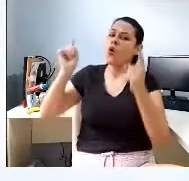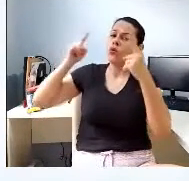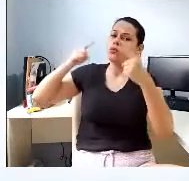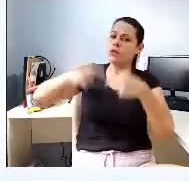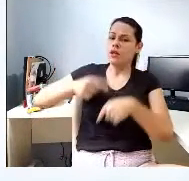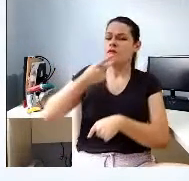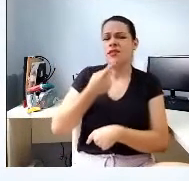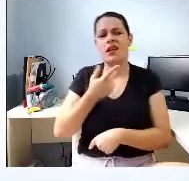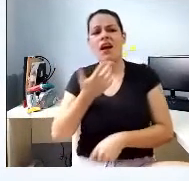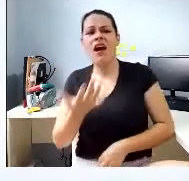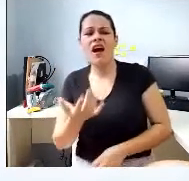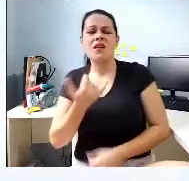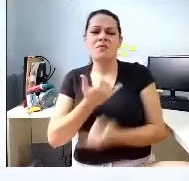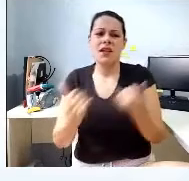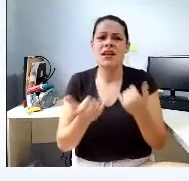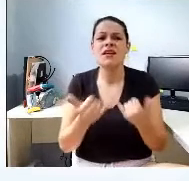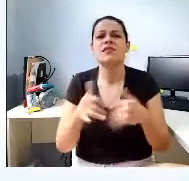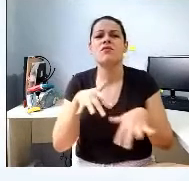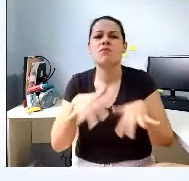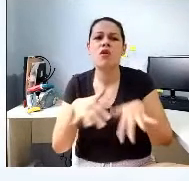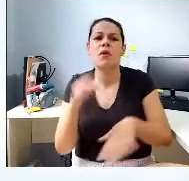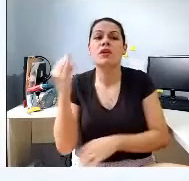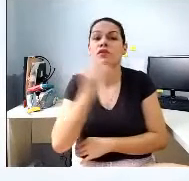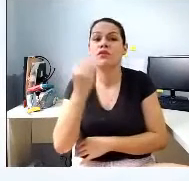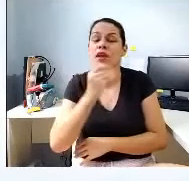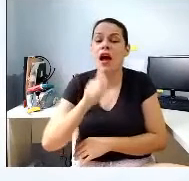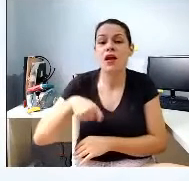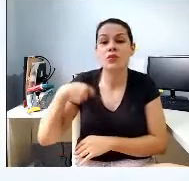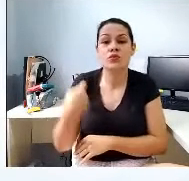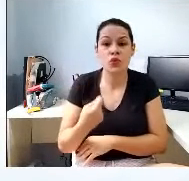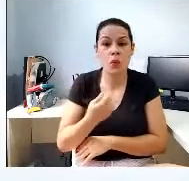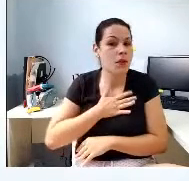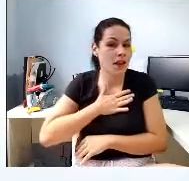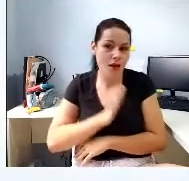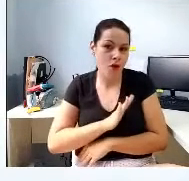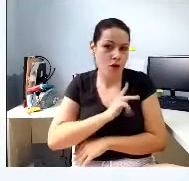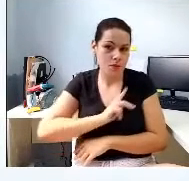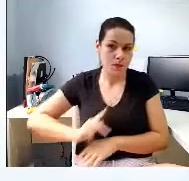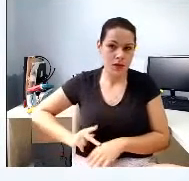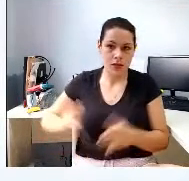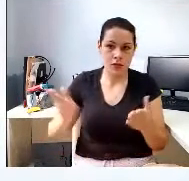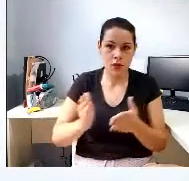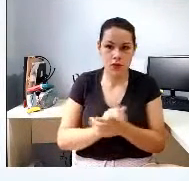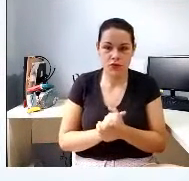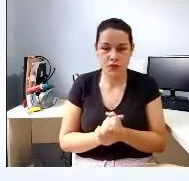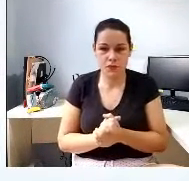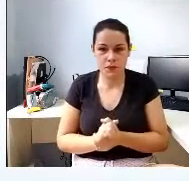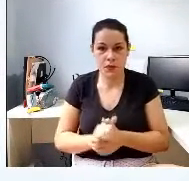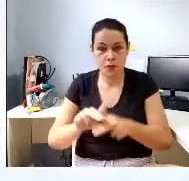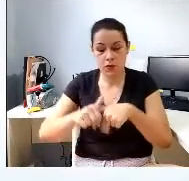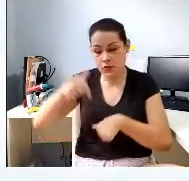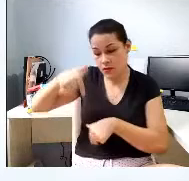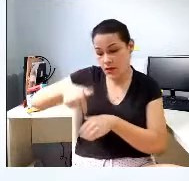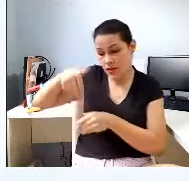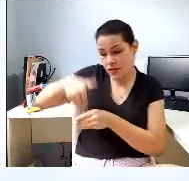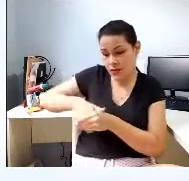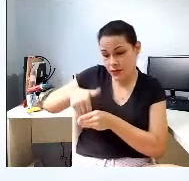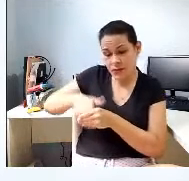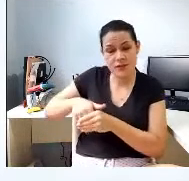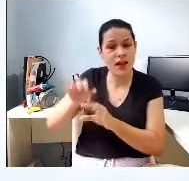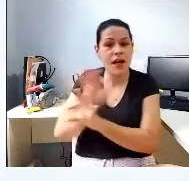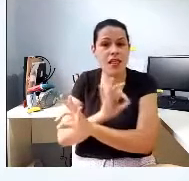anti-Bolsonaro. Como liderança nacional, nessas eleições, nem o